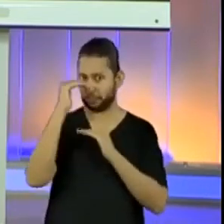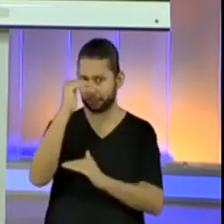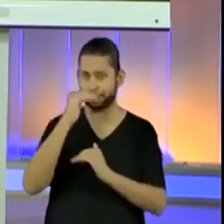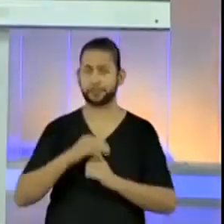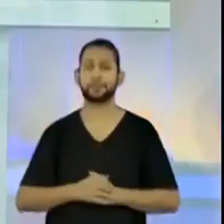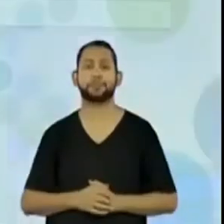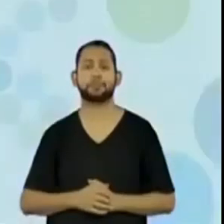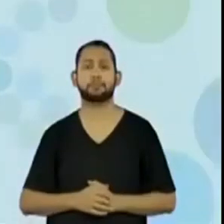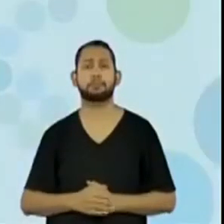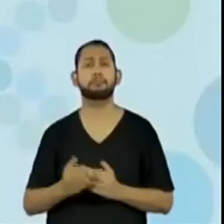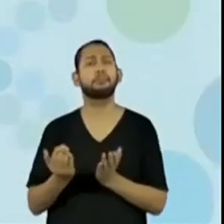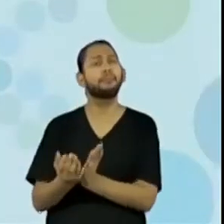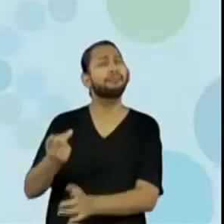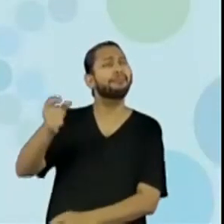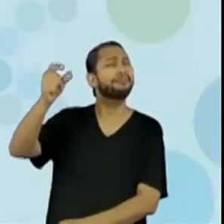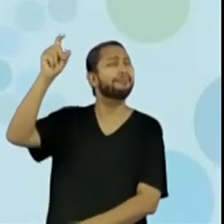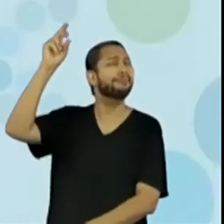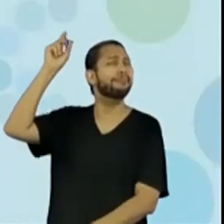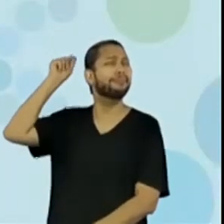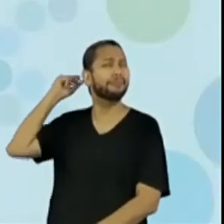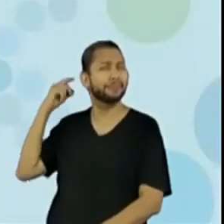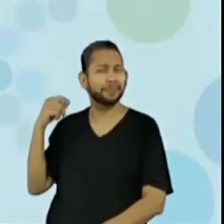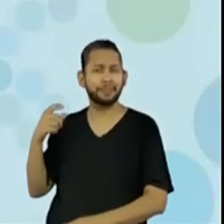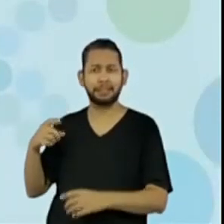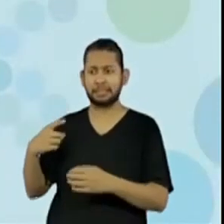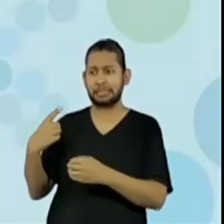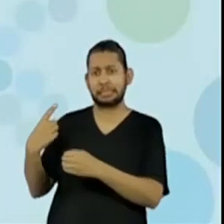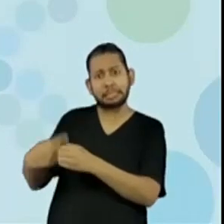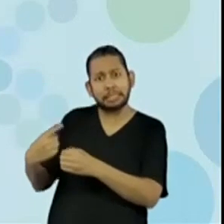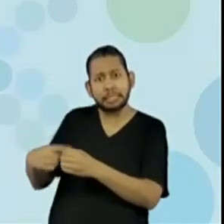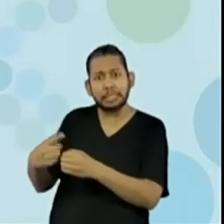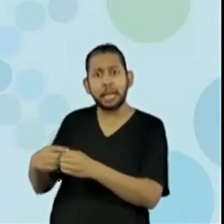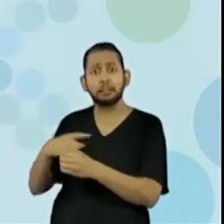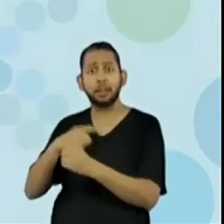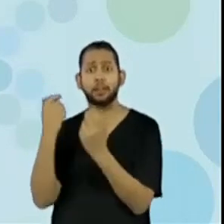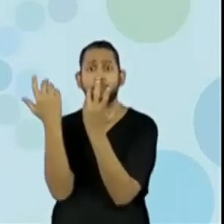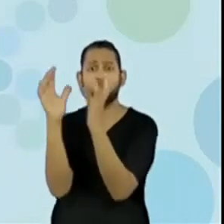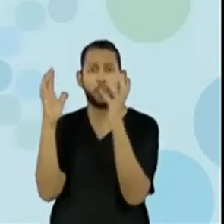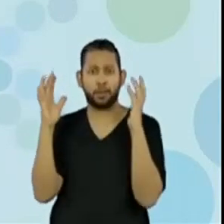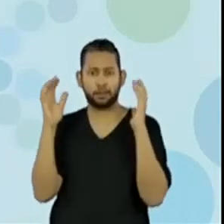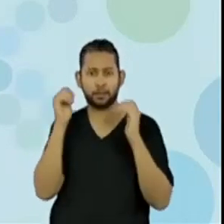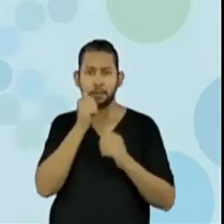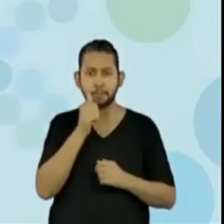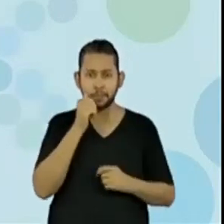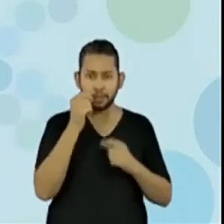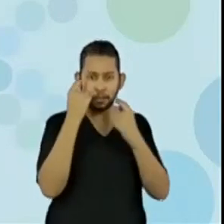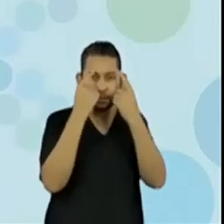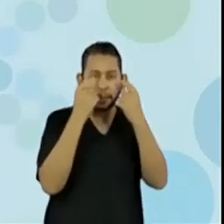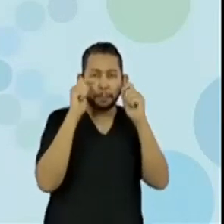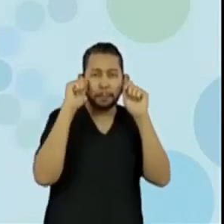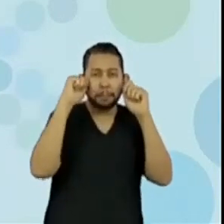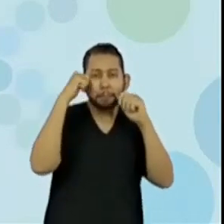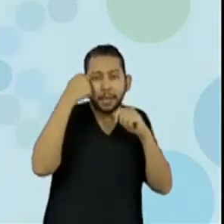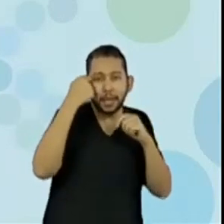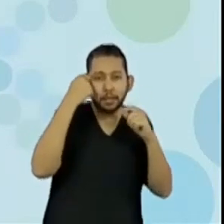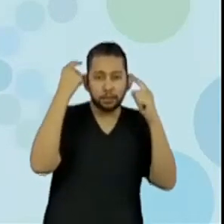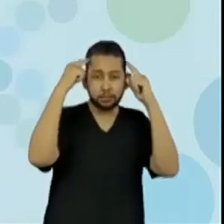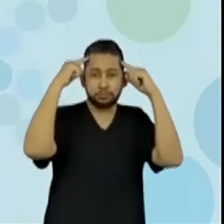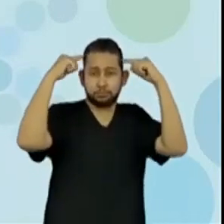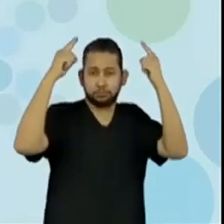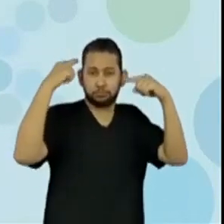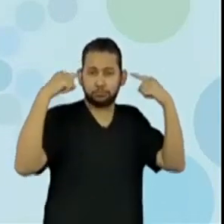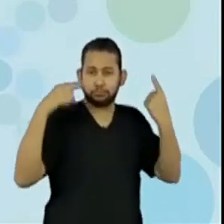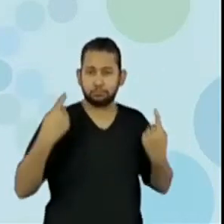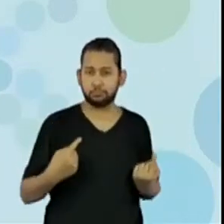uma vez, numa pequena cidade às margens da floresta, uma menina de olhos negros e louros cabelos cacheados, tão